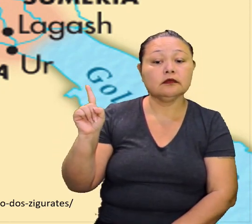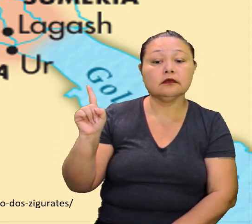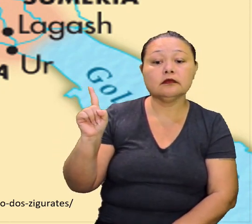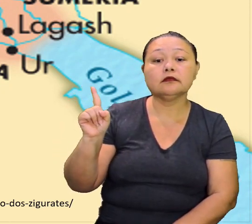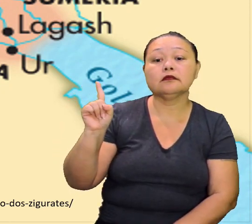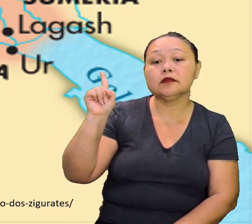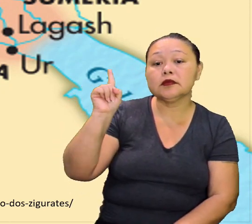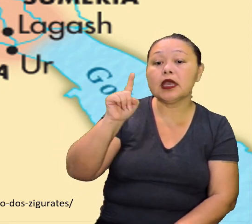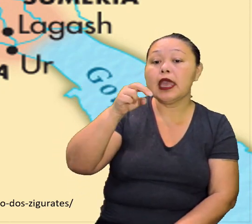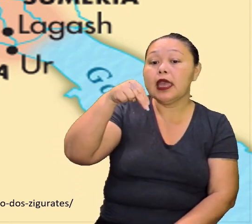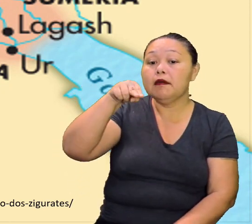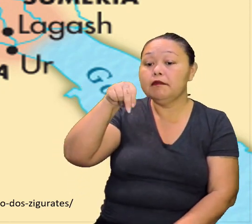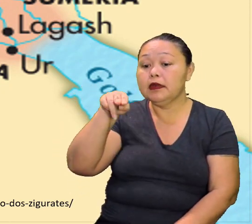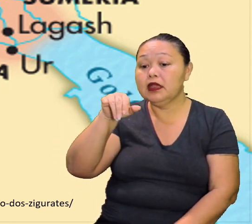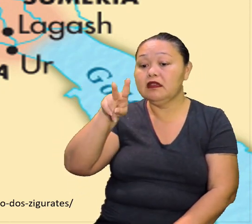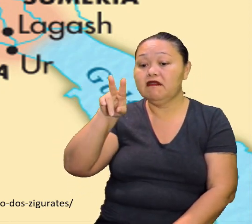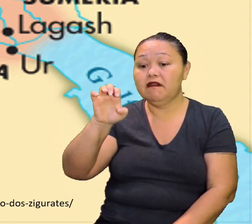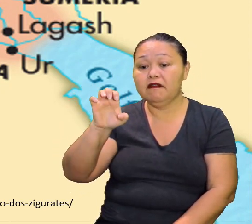Nínive,